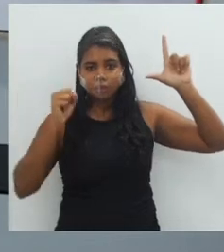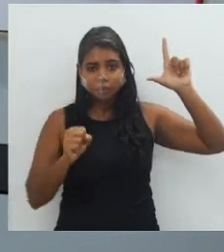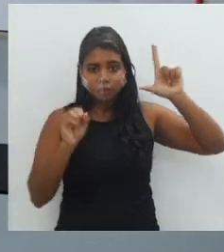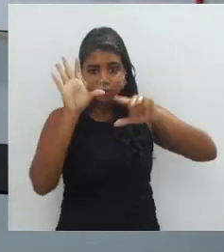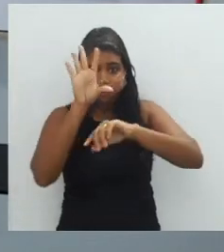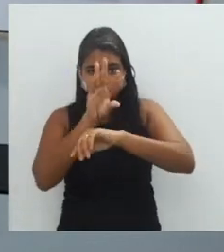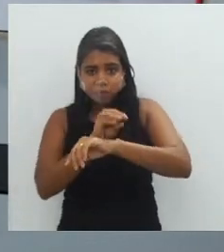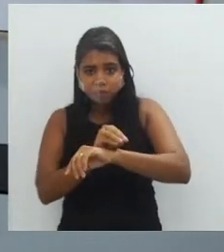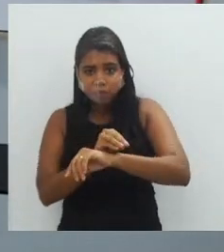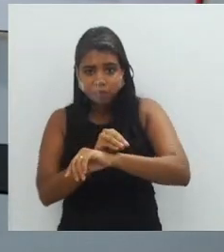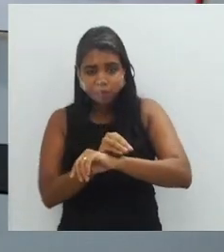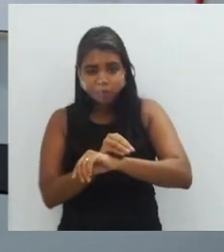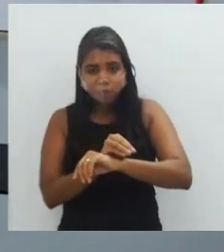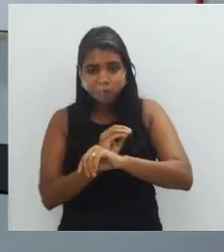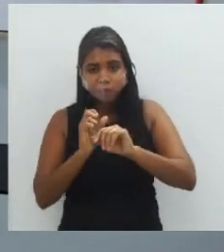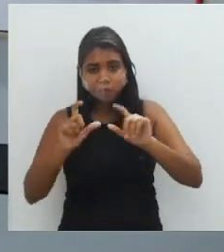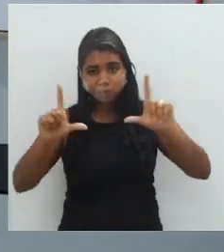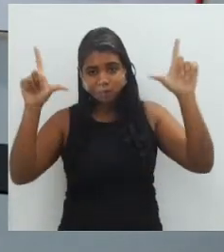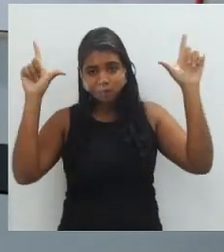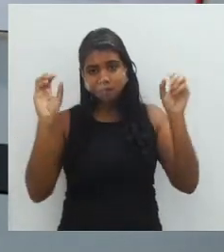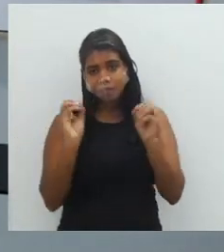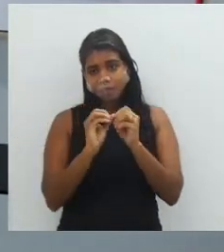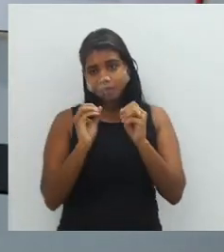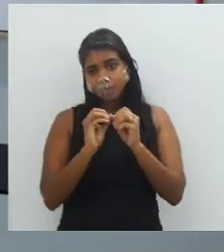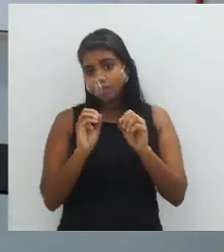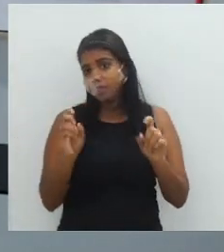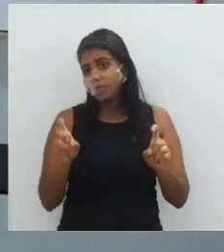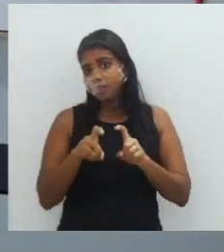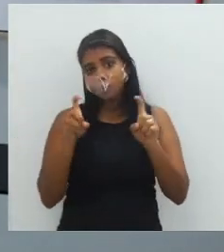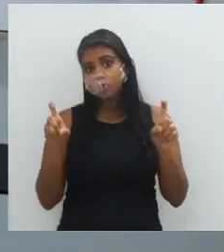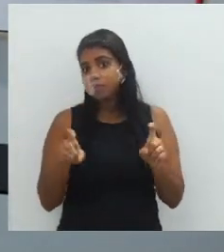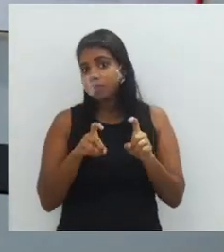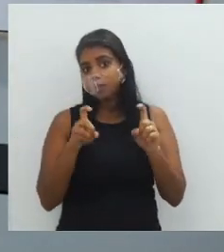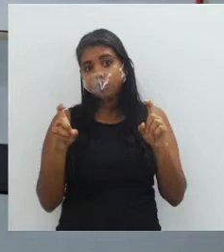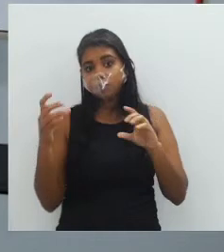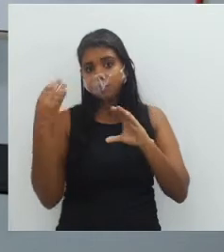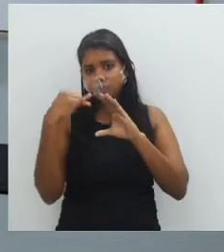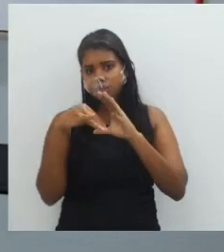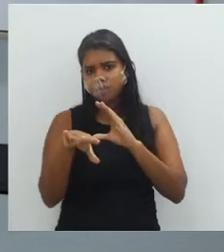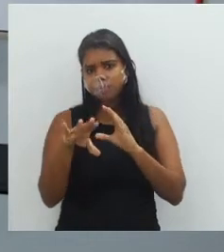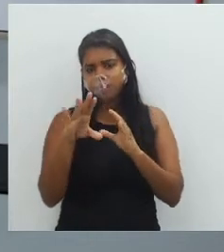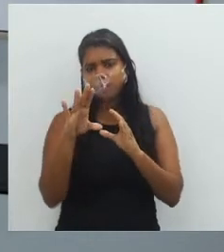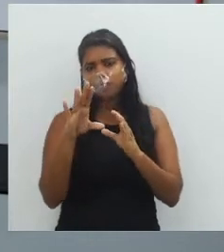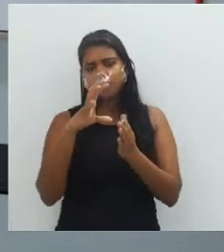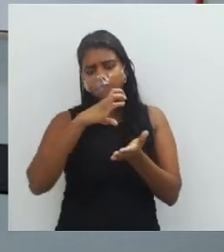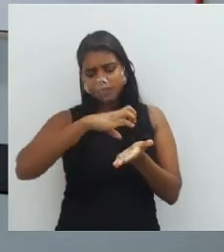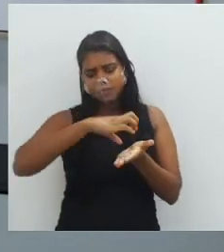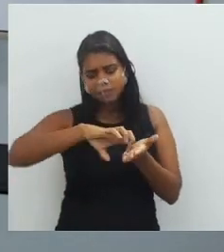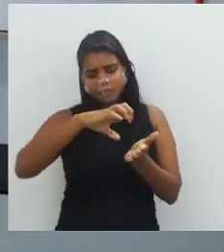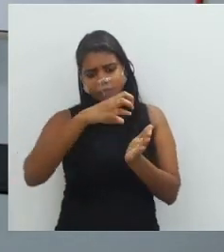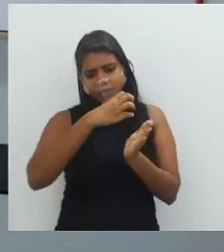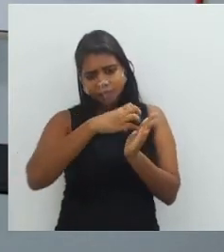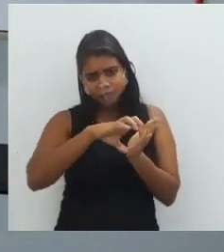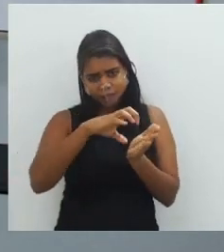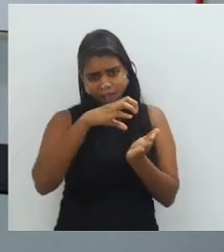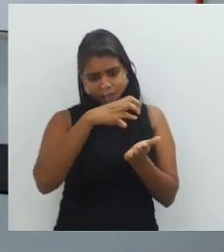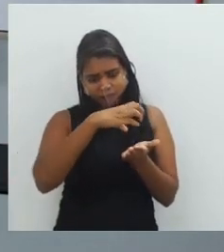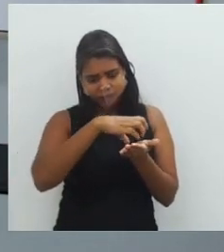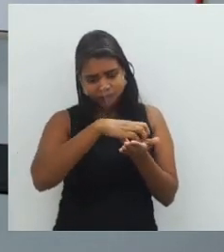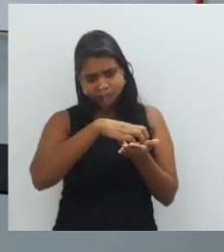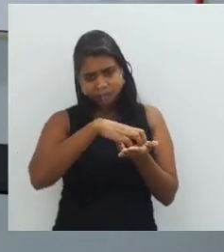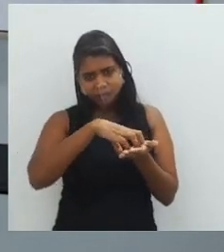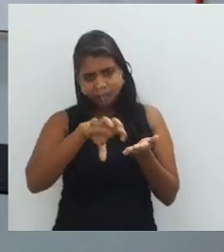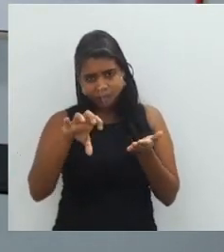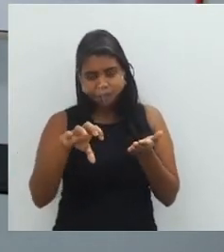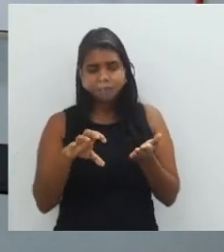fotografia ou uma imagem criada num computador e você passa essa imagem, você imprime essa imagem através